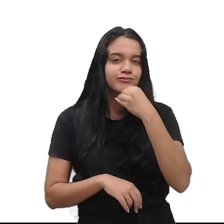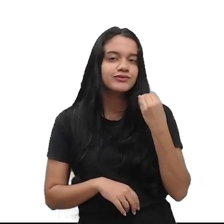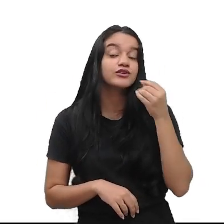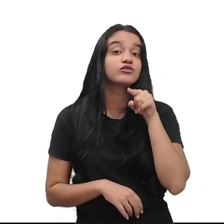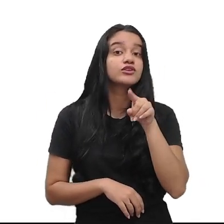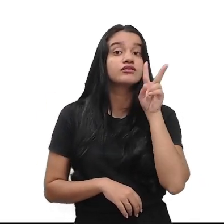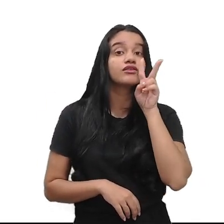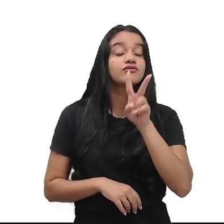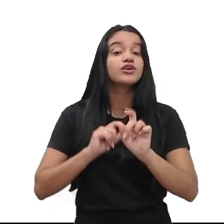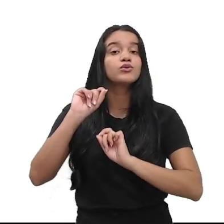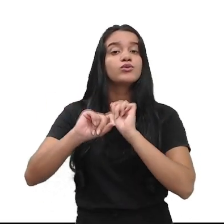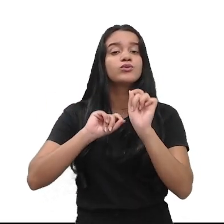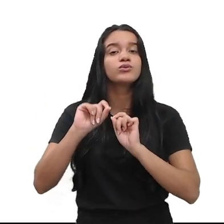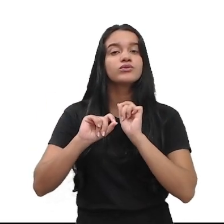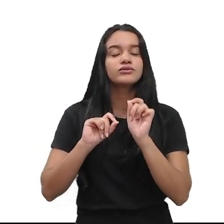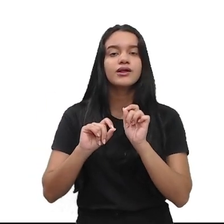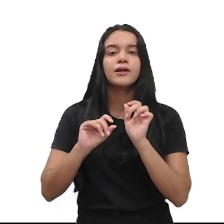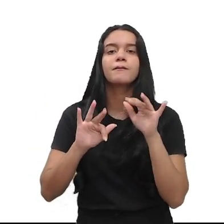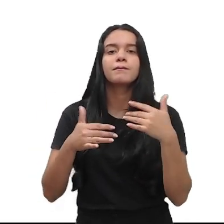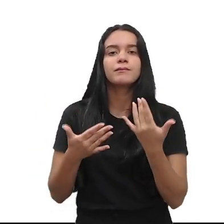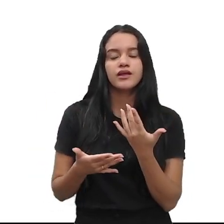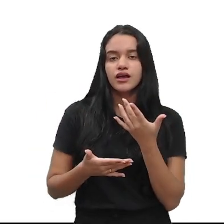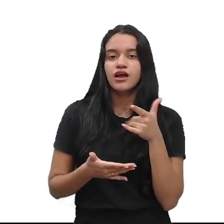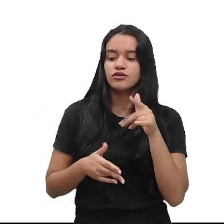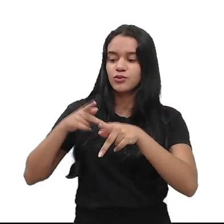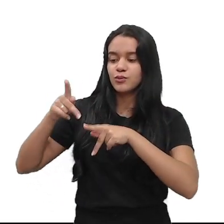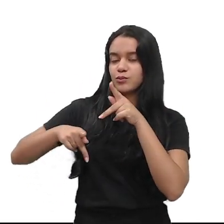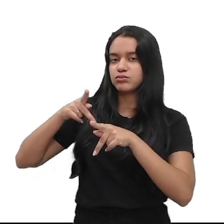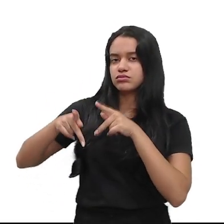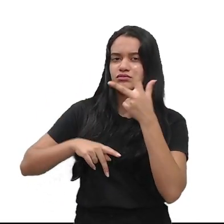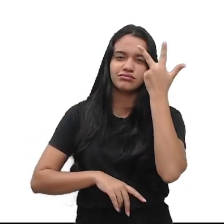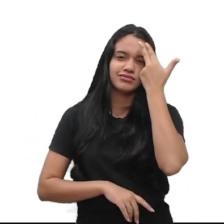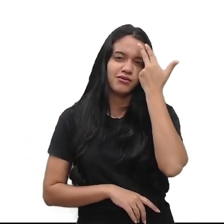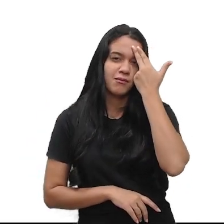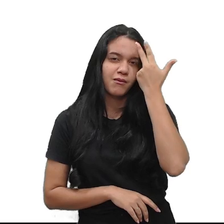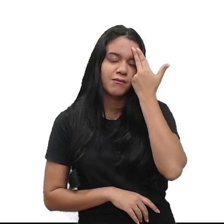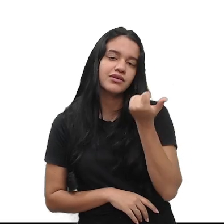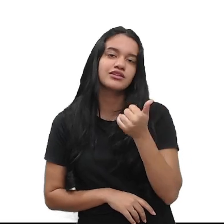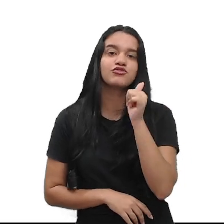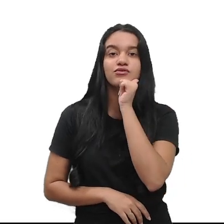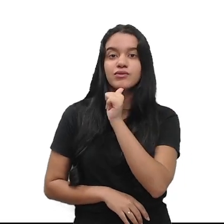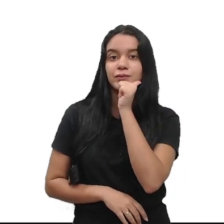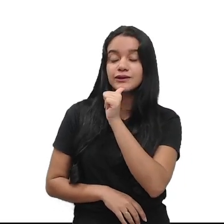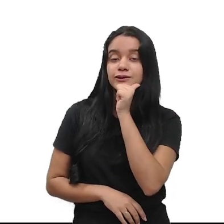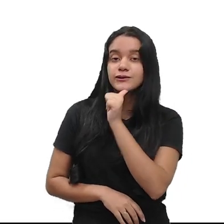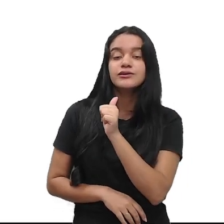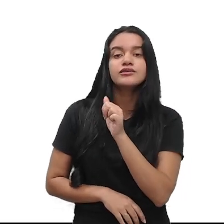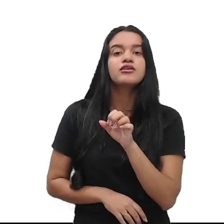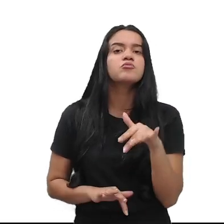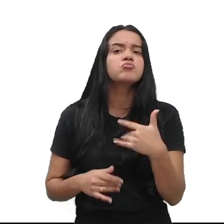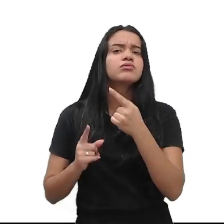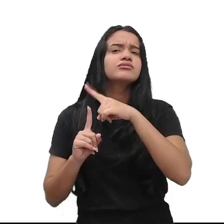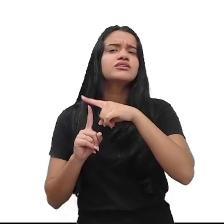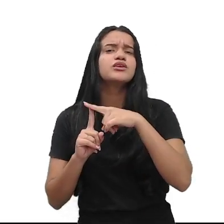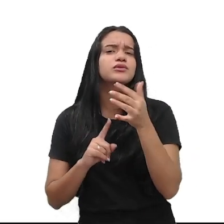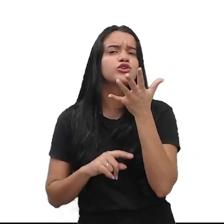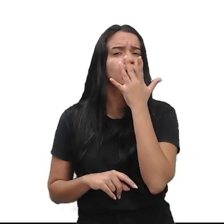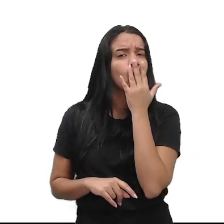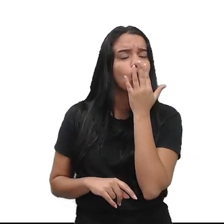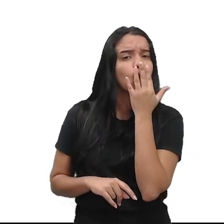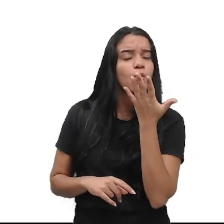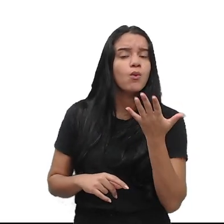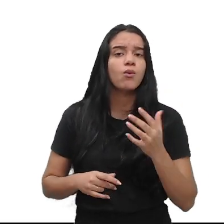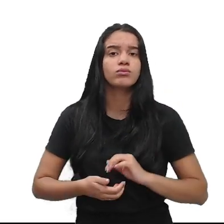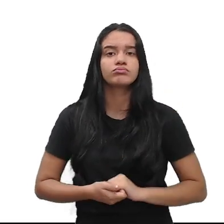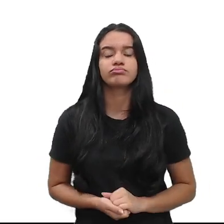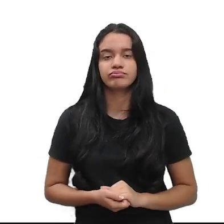ver o que atrai mais para aquele público, normalmente é um público feminino, e aí que tipo de cores atrai mais aquele